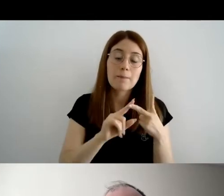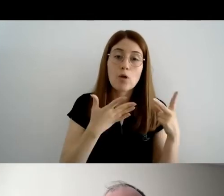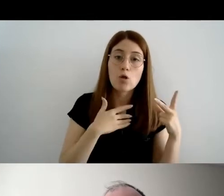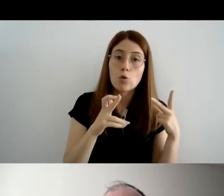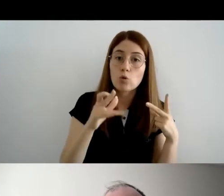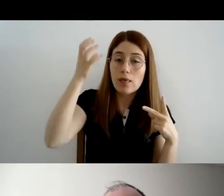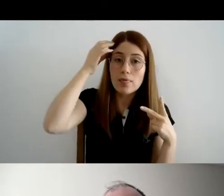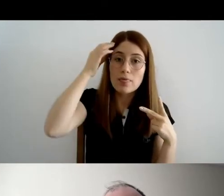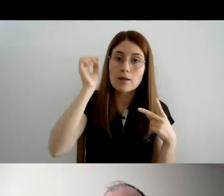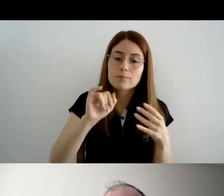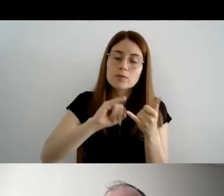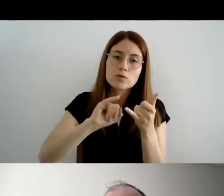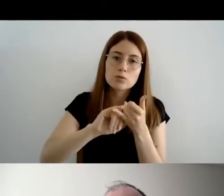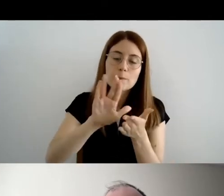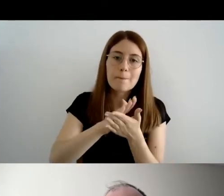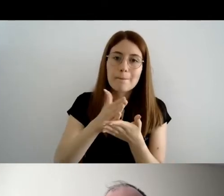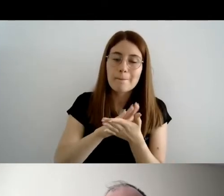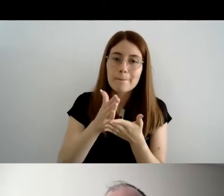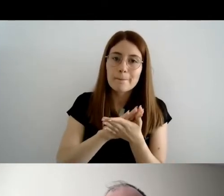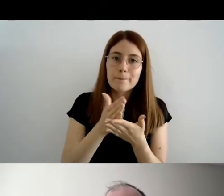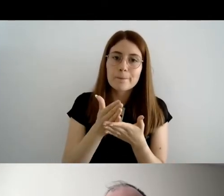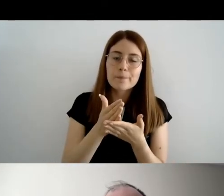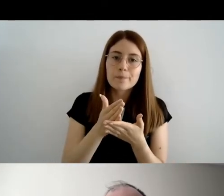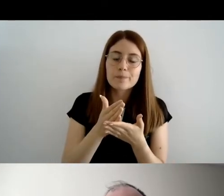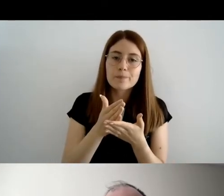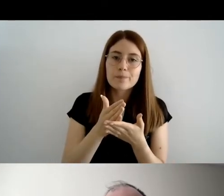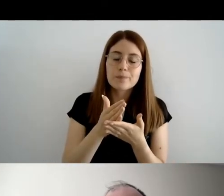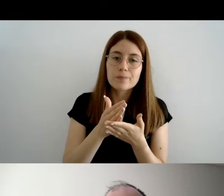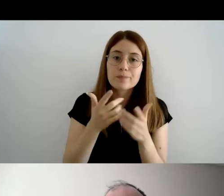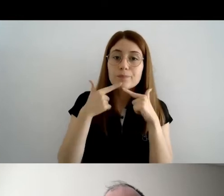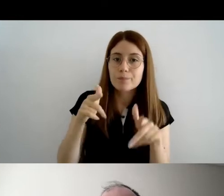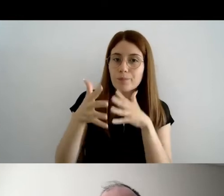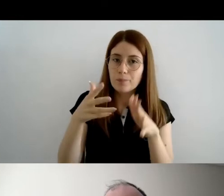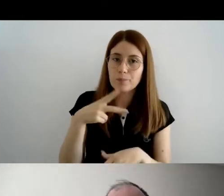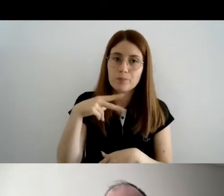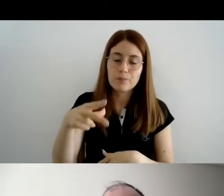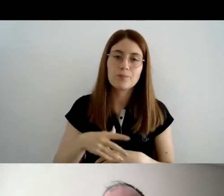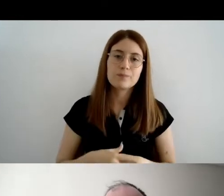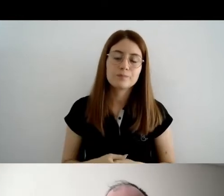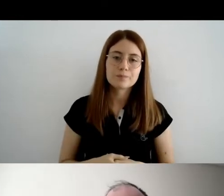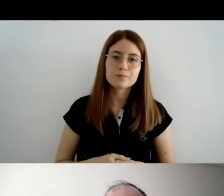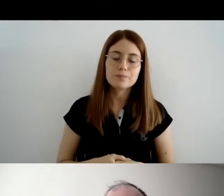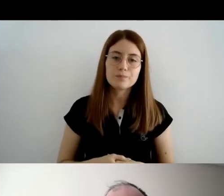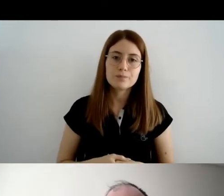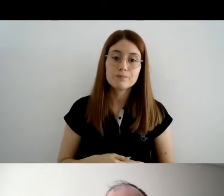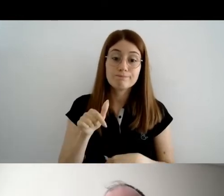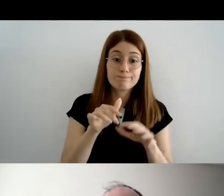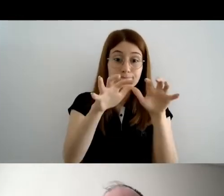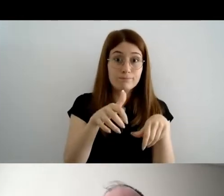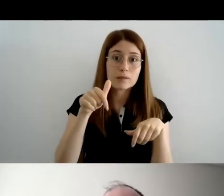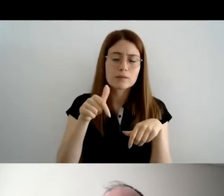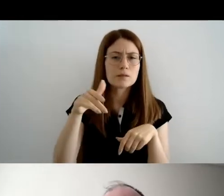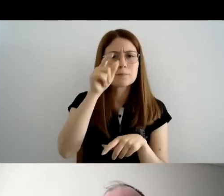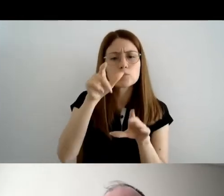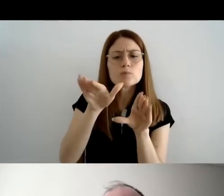Dina Coelho, da Associação de Tradutores e Intérpretes da Língua Gestual Portuguesa. Durante a sessão, os